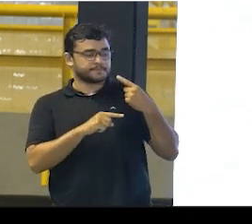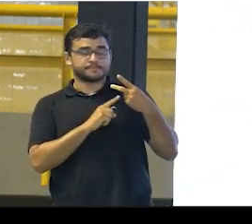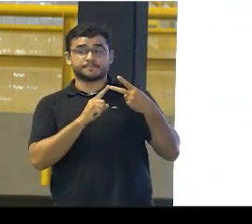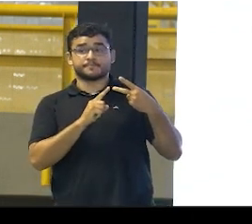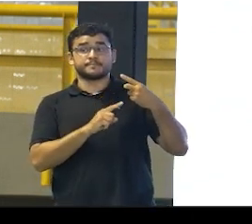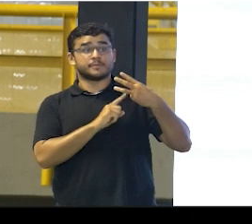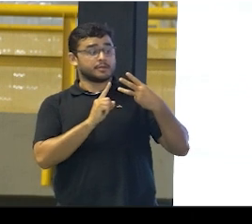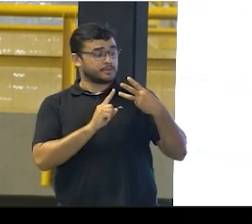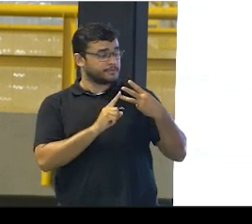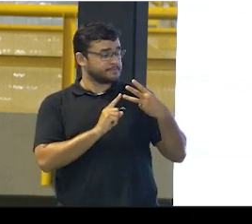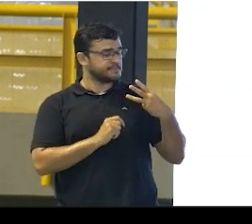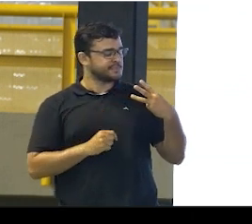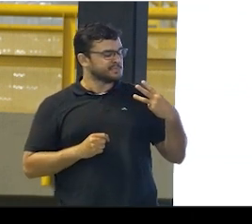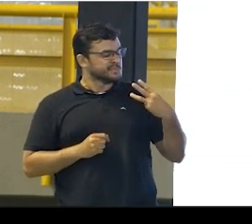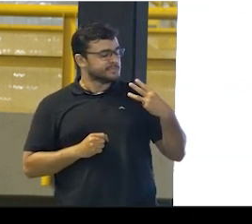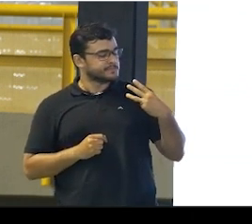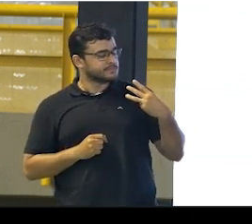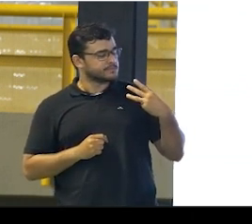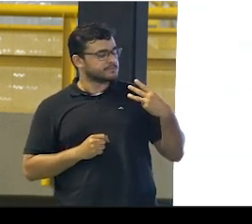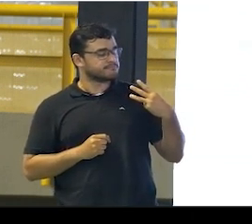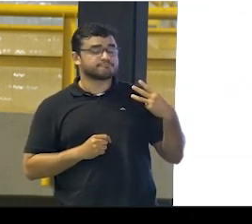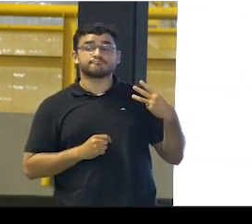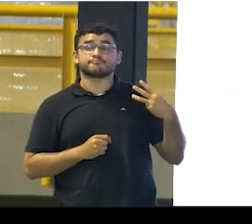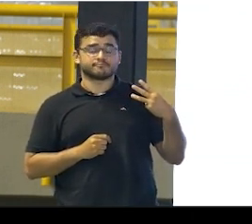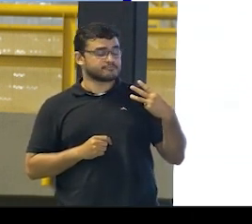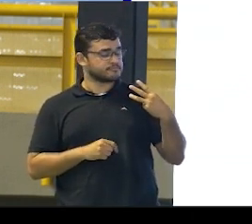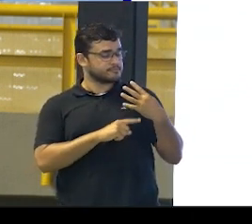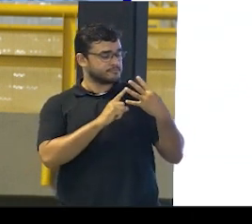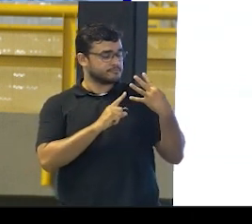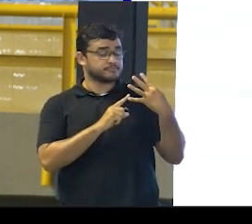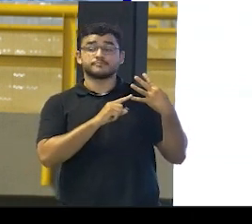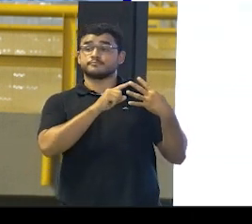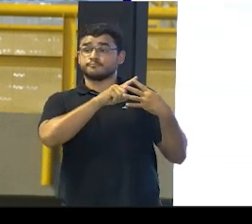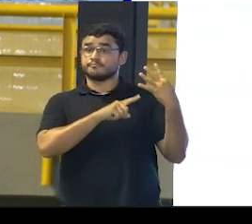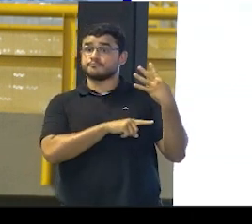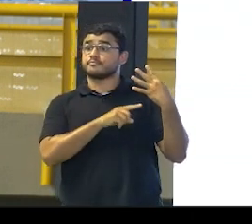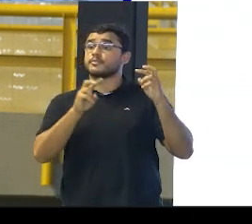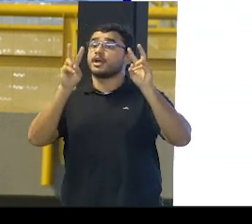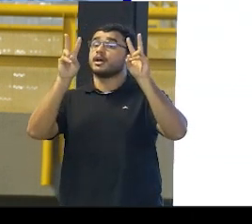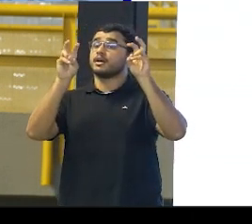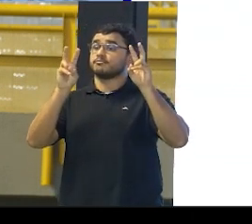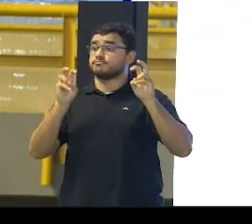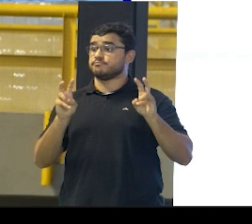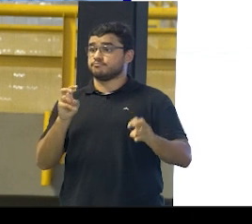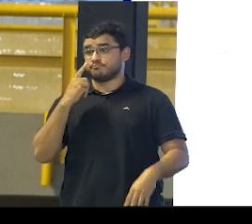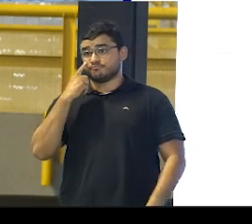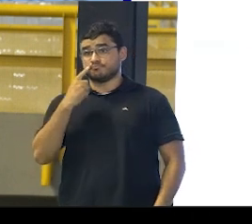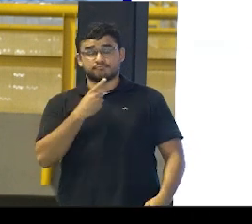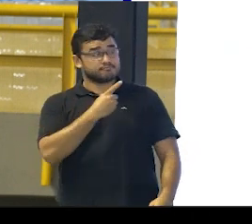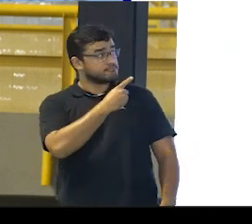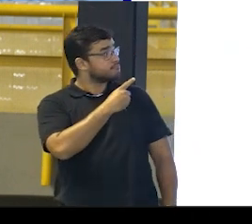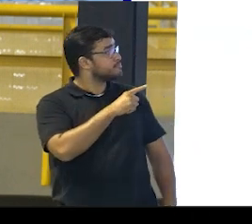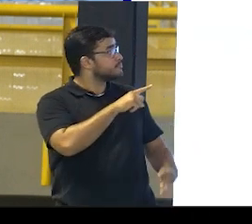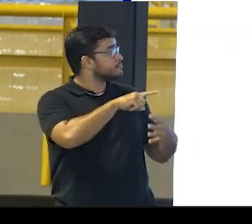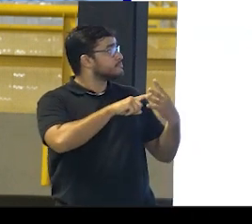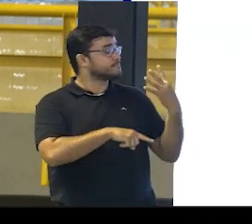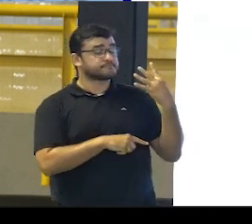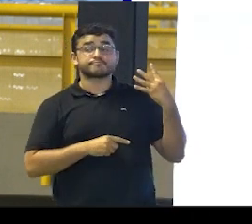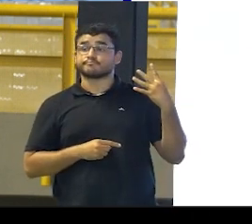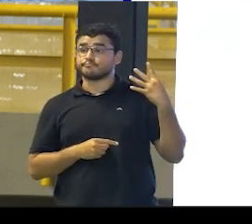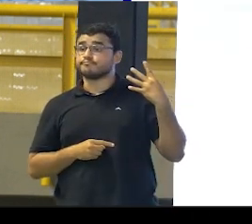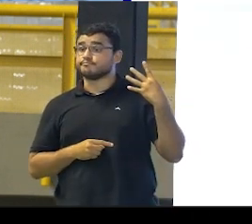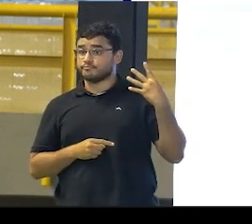teorema de Pitágoras, razões trigonométricas e áreas das figuras planas,